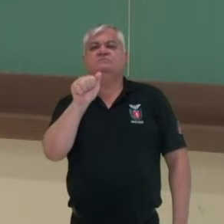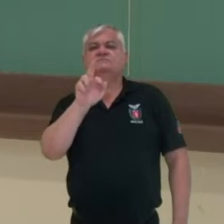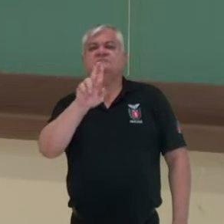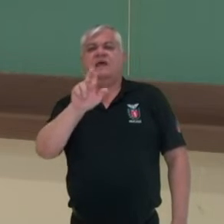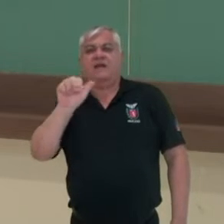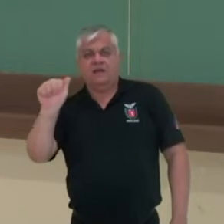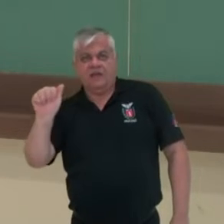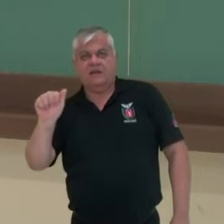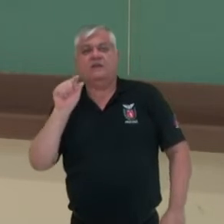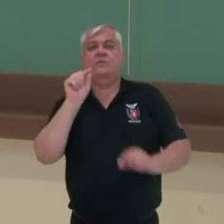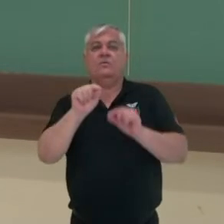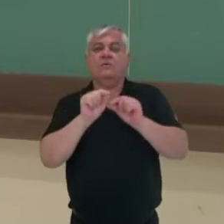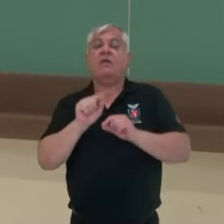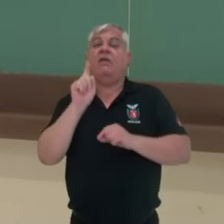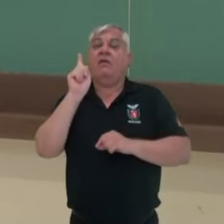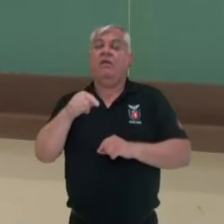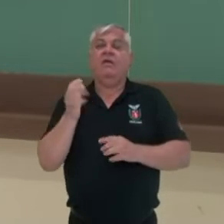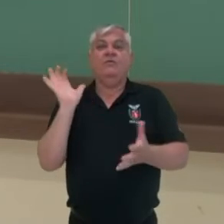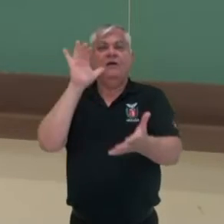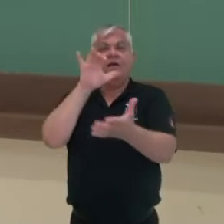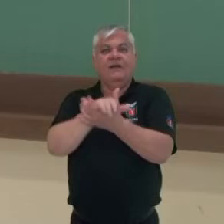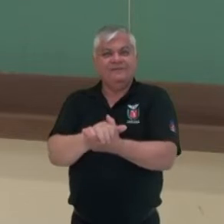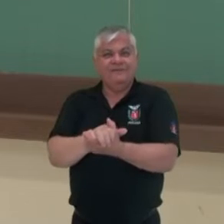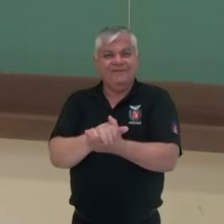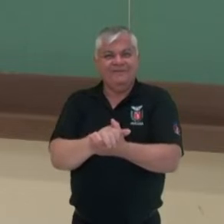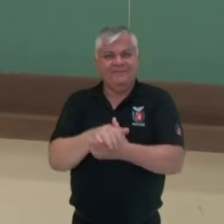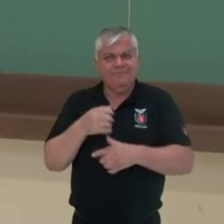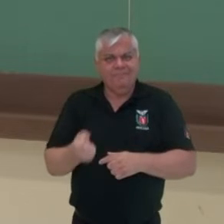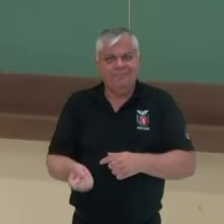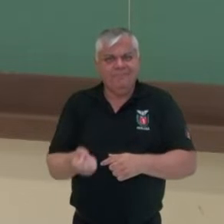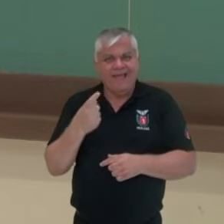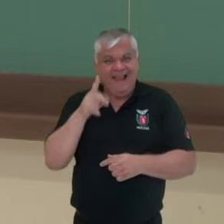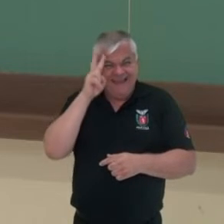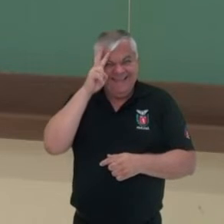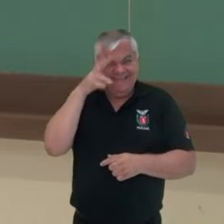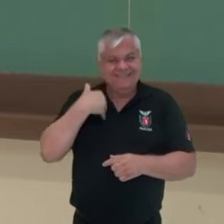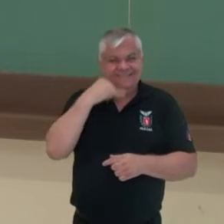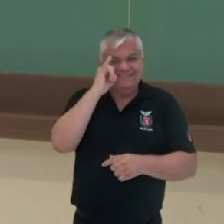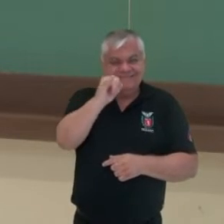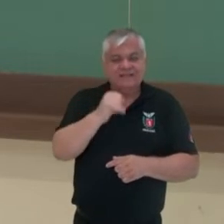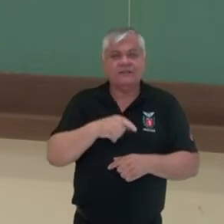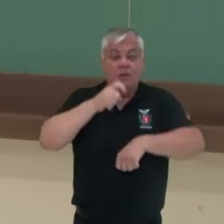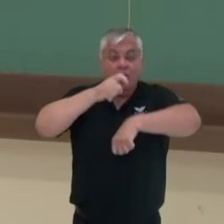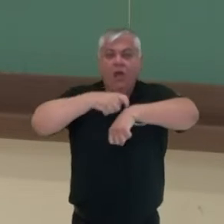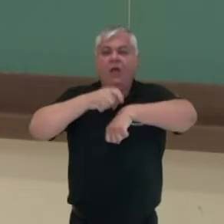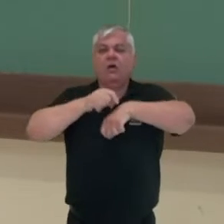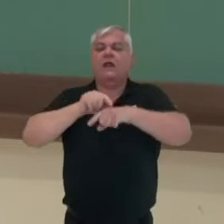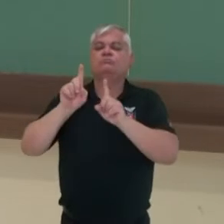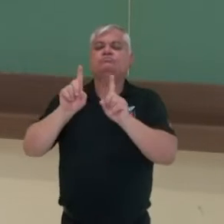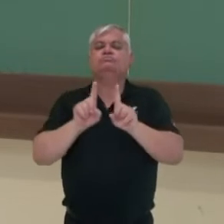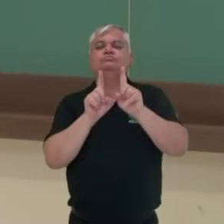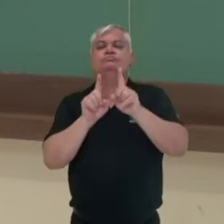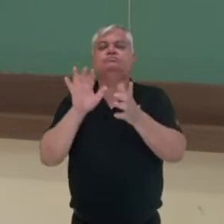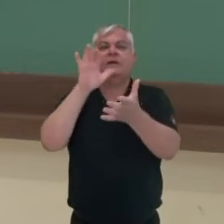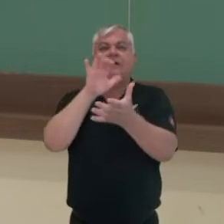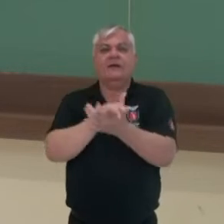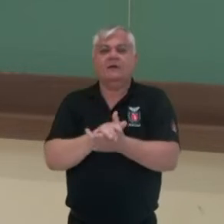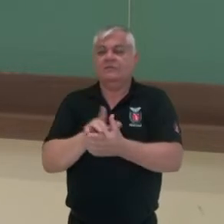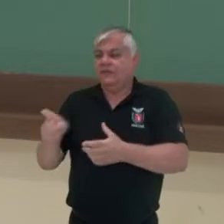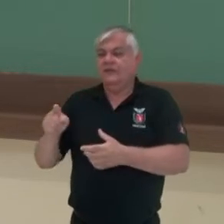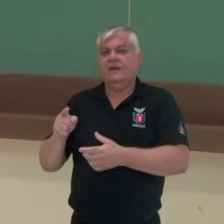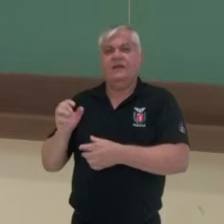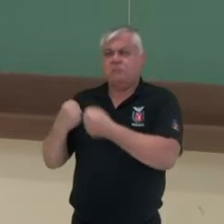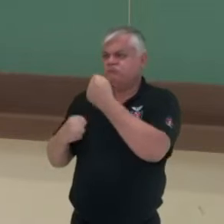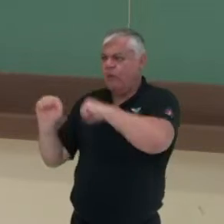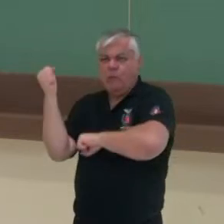Moussará, que é praticado em pleno casamento. Então lembra que a gente comentou? Então, enquanto acontece o casamento, eles realizam a